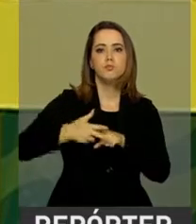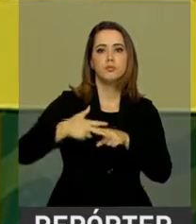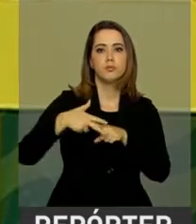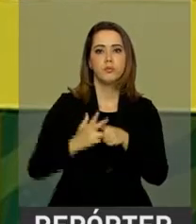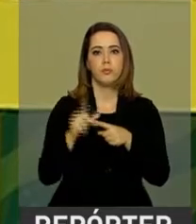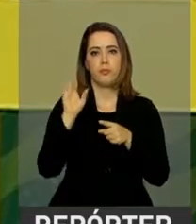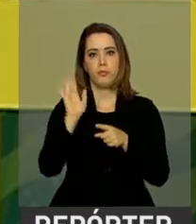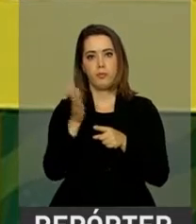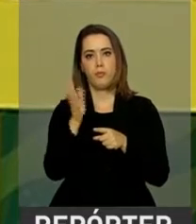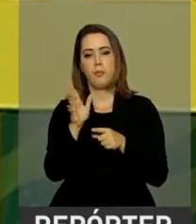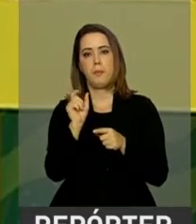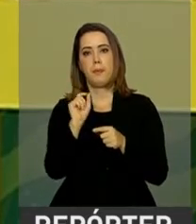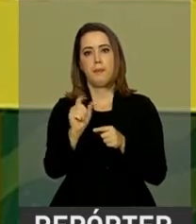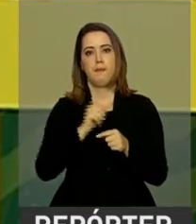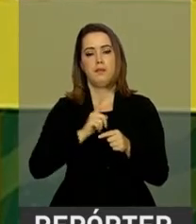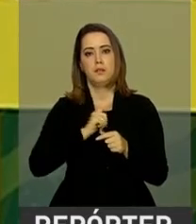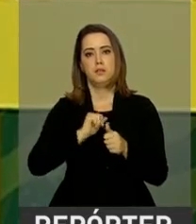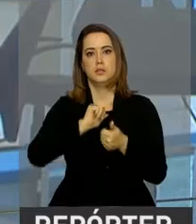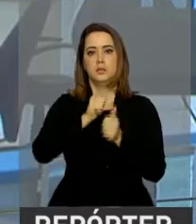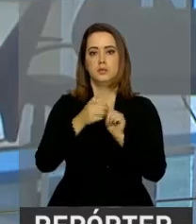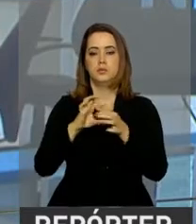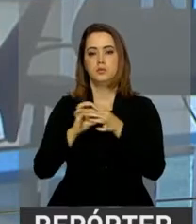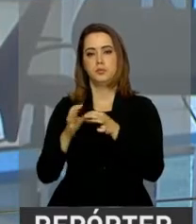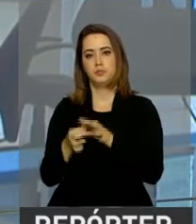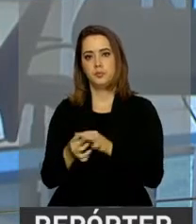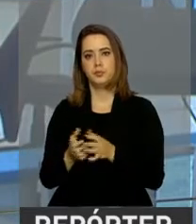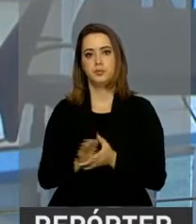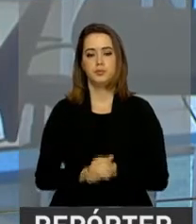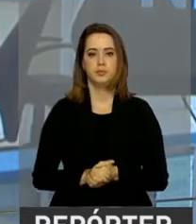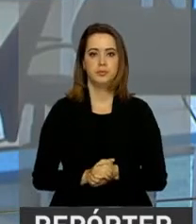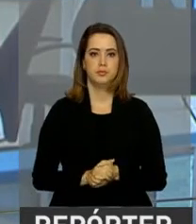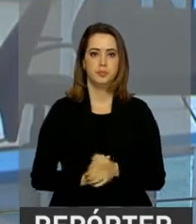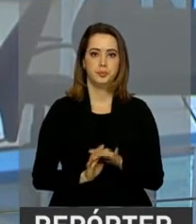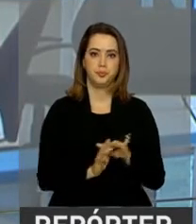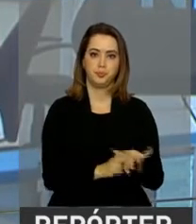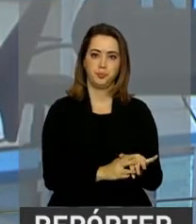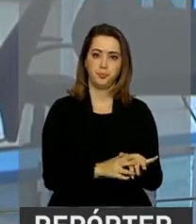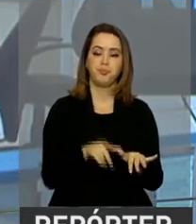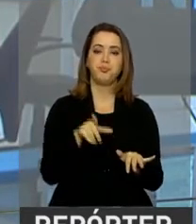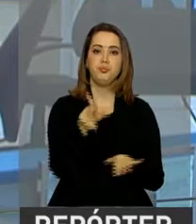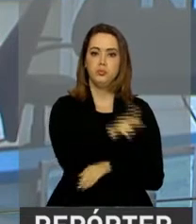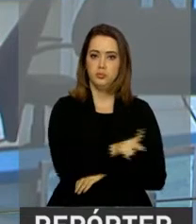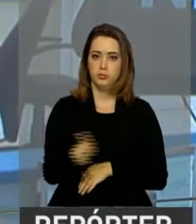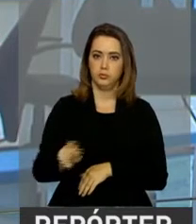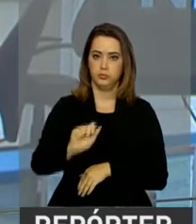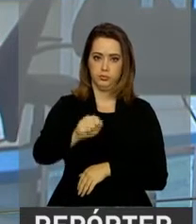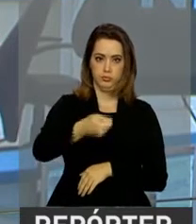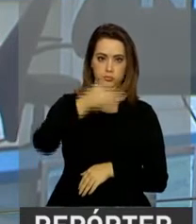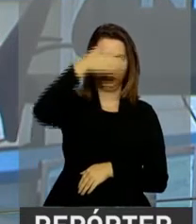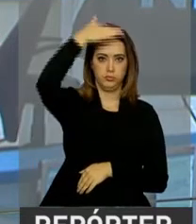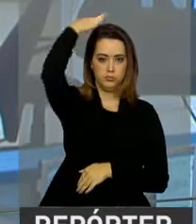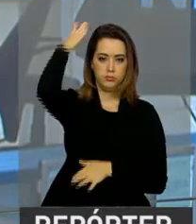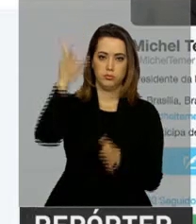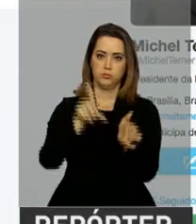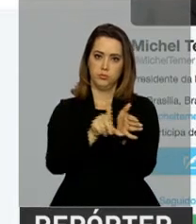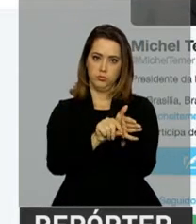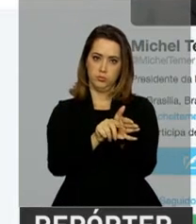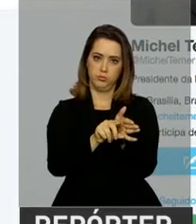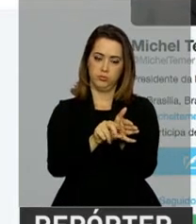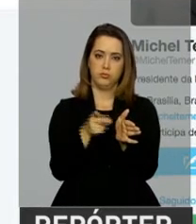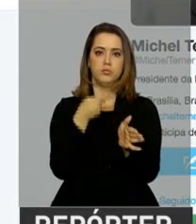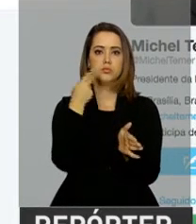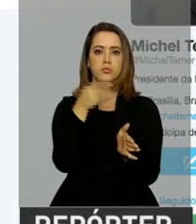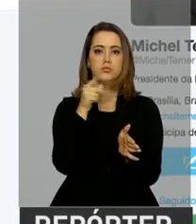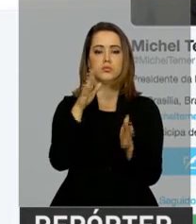argumento dos Jogos Olímpicos. E pelas redes sociais, o presidente em exercício, Michel Temer, falou sobre a